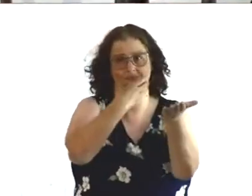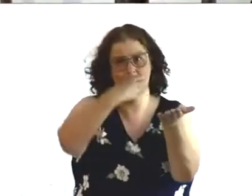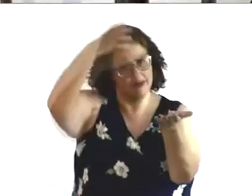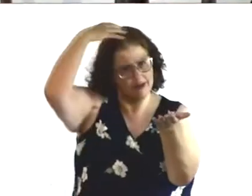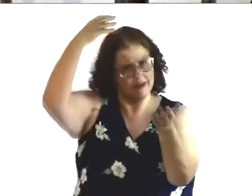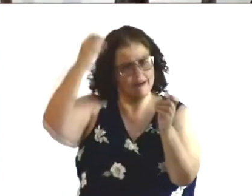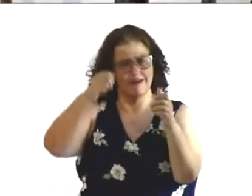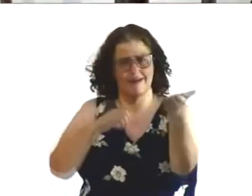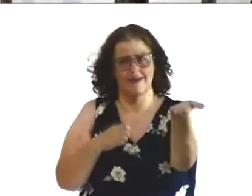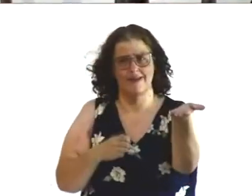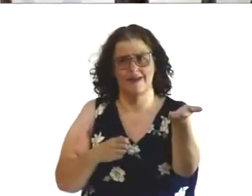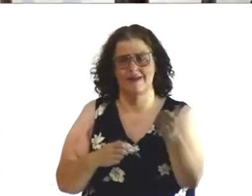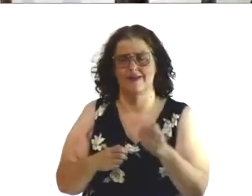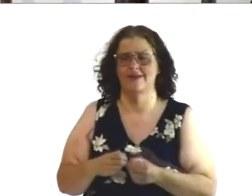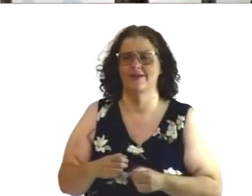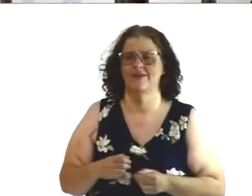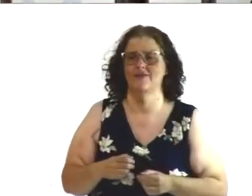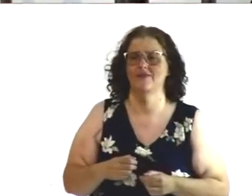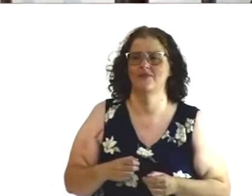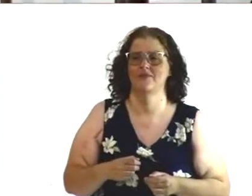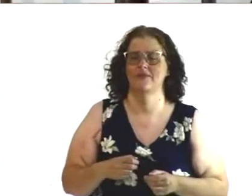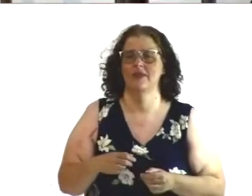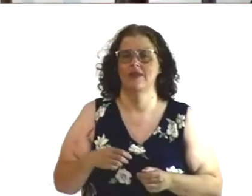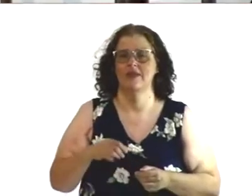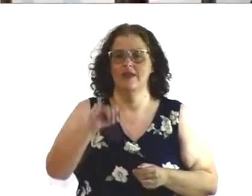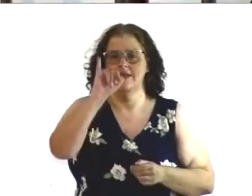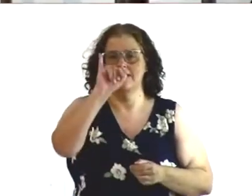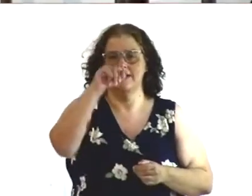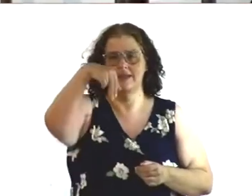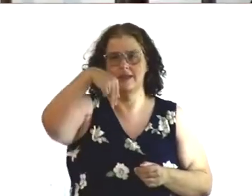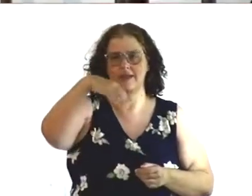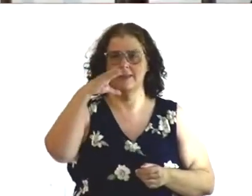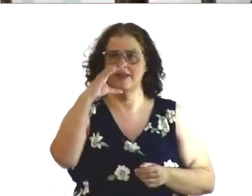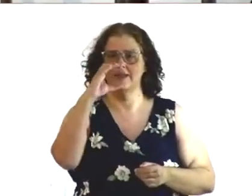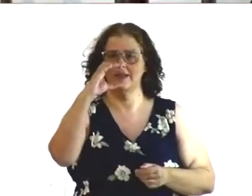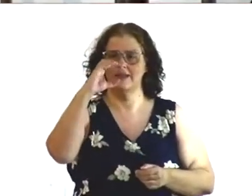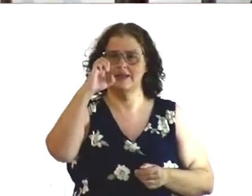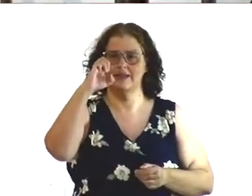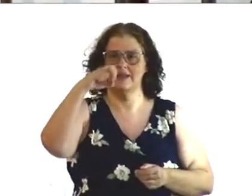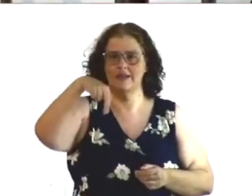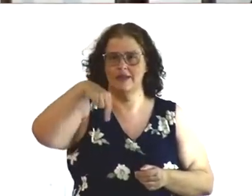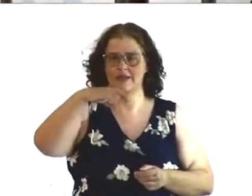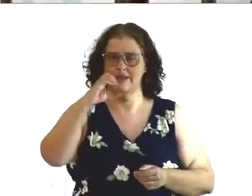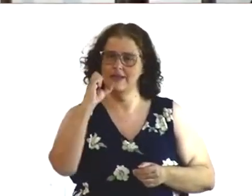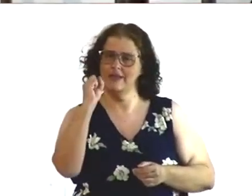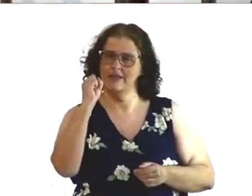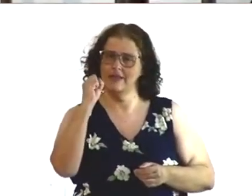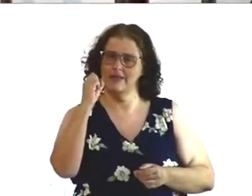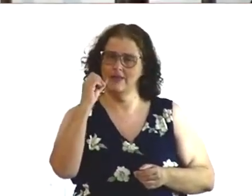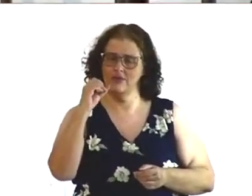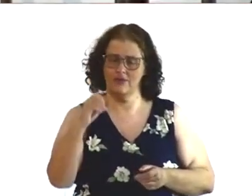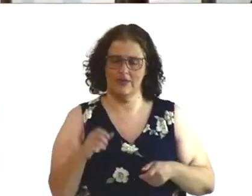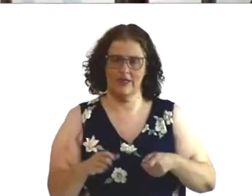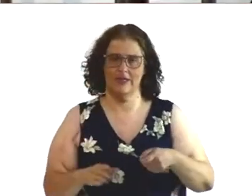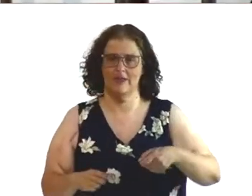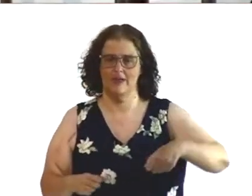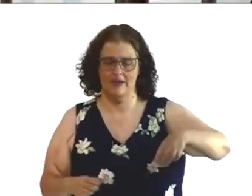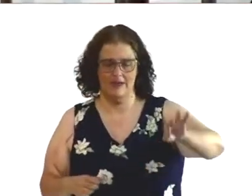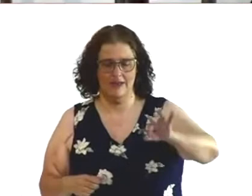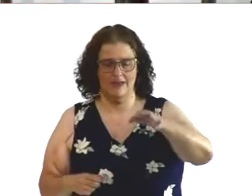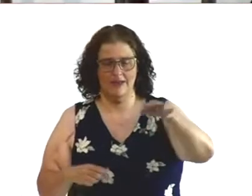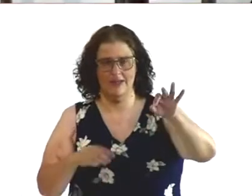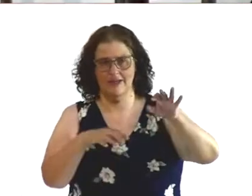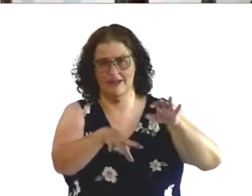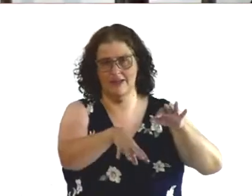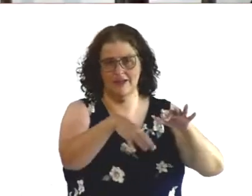Incenso é presente ou era muito usado entre os sacerdotes. O incenso é aquele aroma que estava